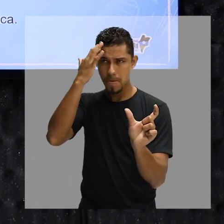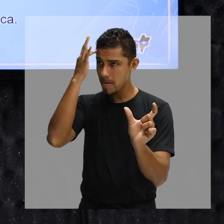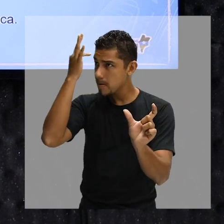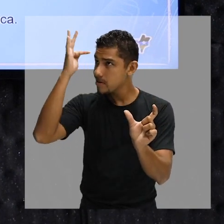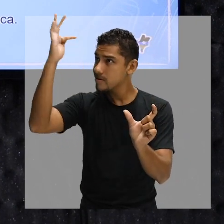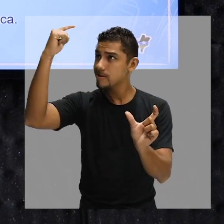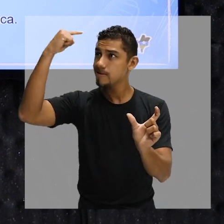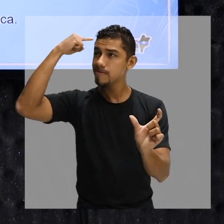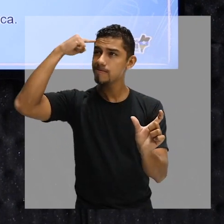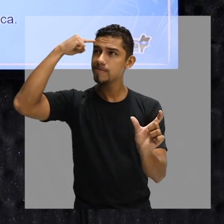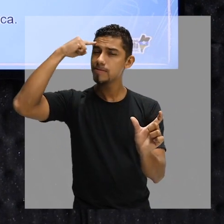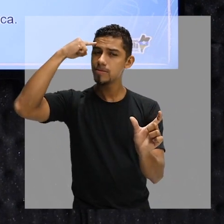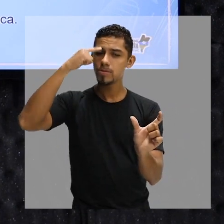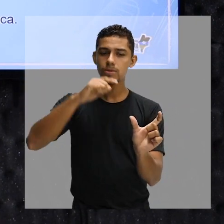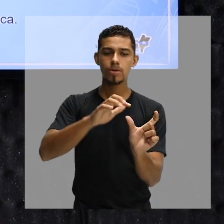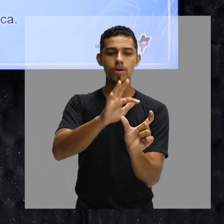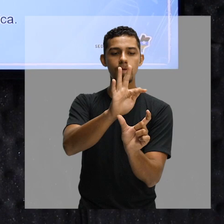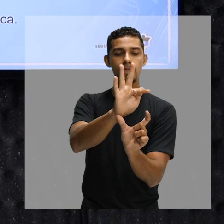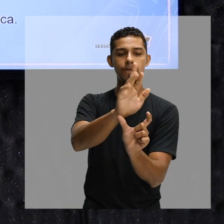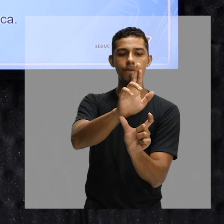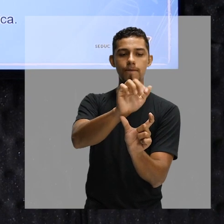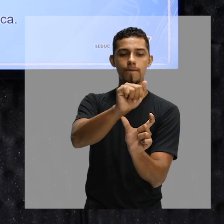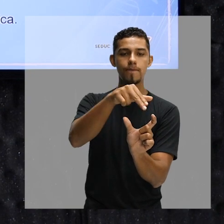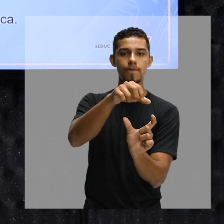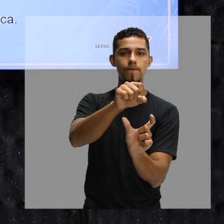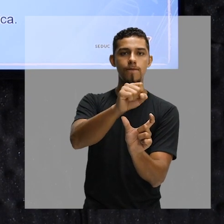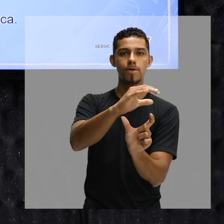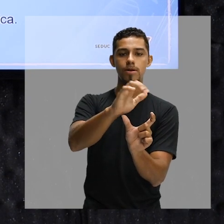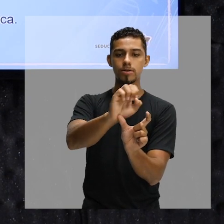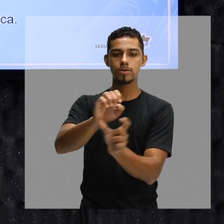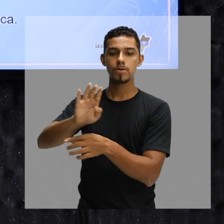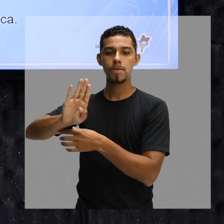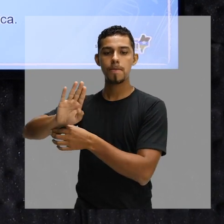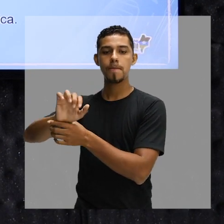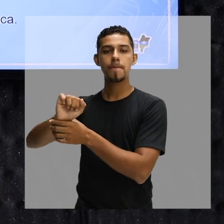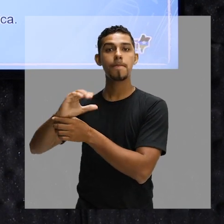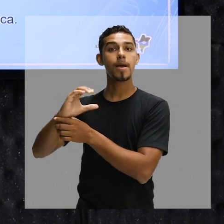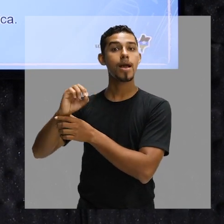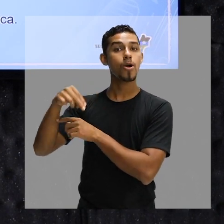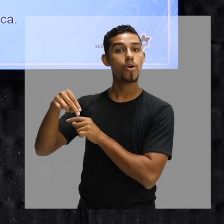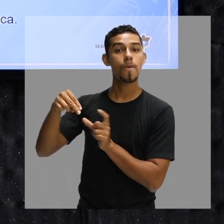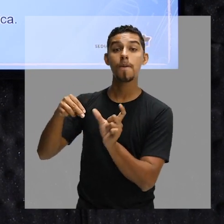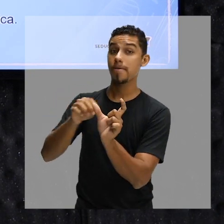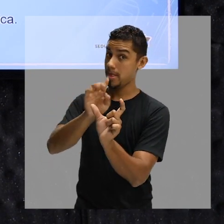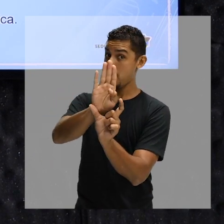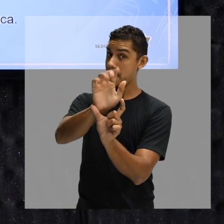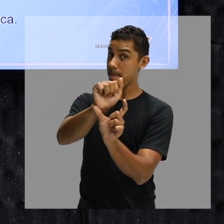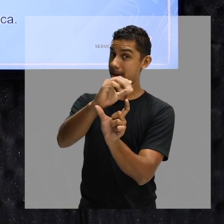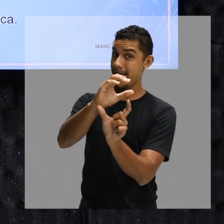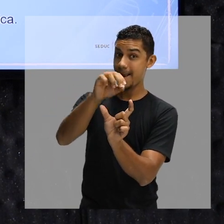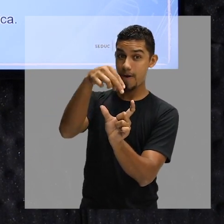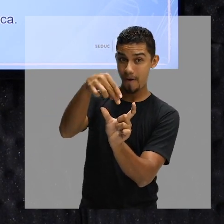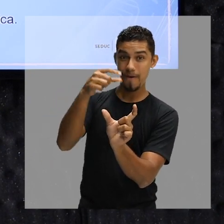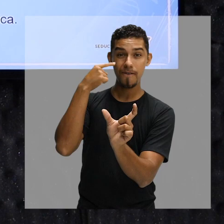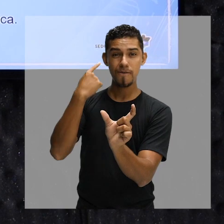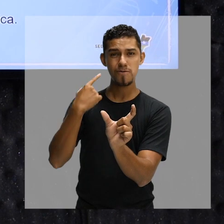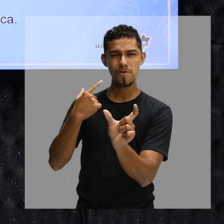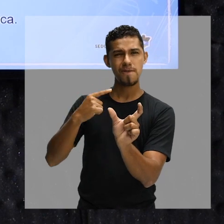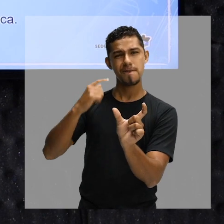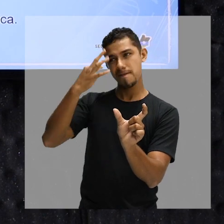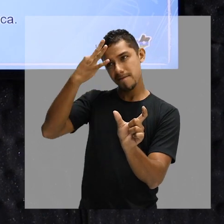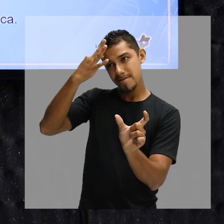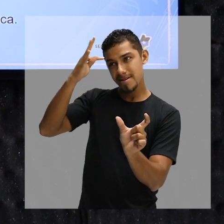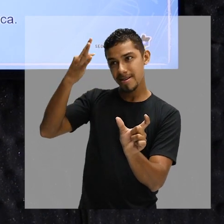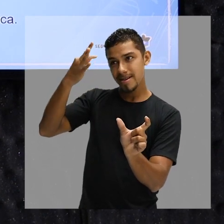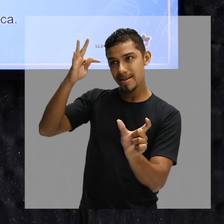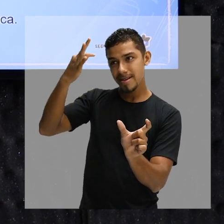filósofo e pensador, Francis Bacon. Nós sabemos muito bem que ele vai desenvolver uma série de teorias. Essas séries de teorias estão